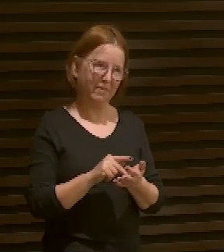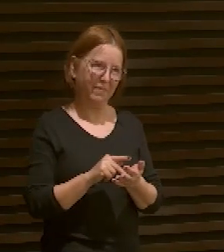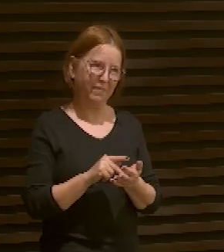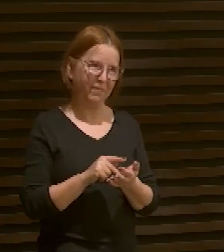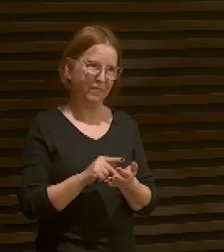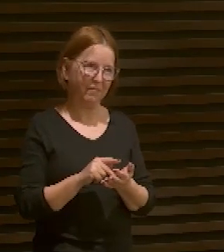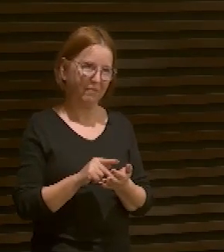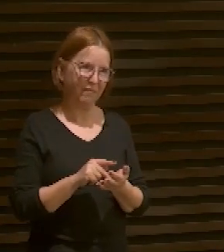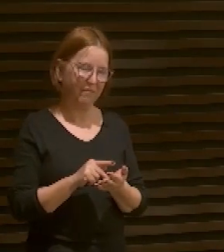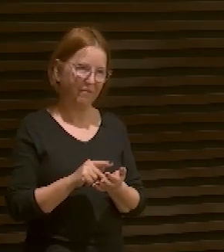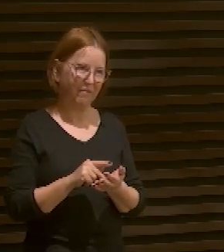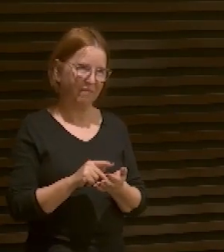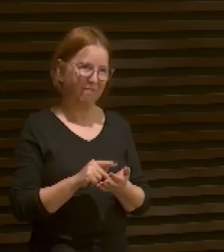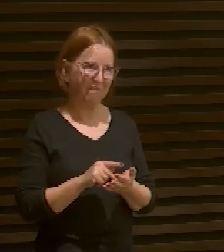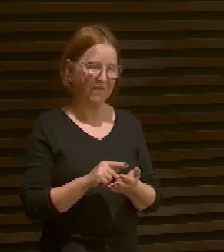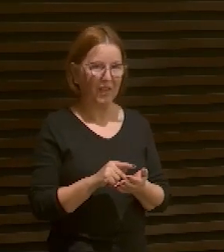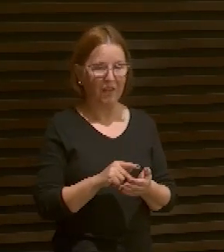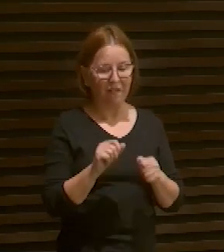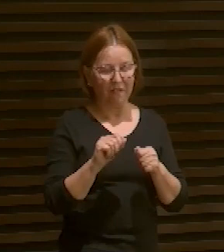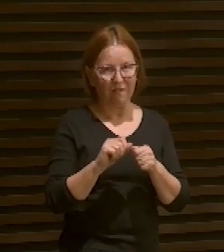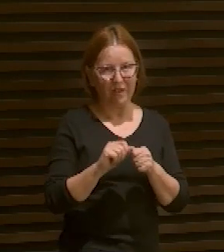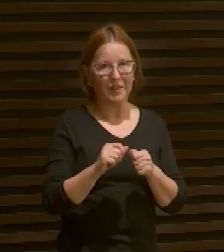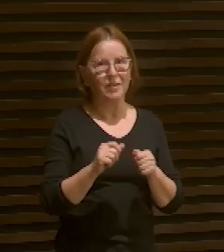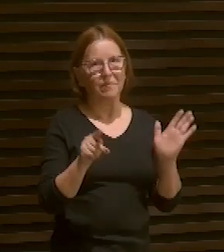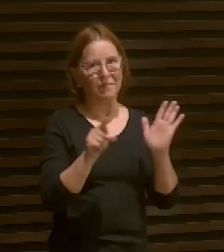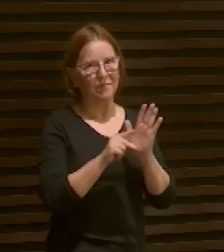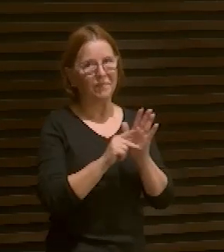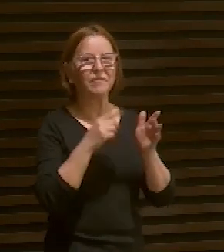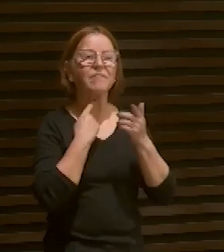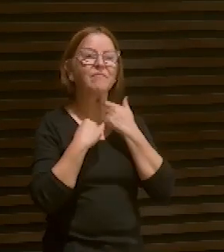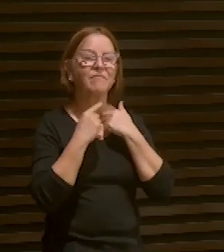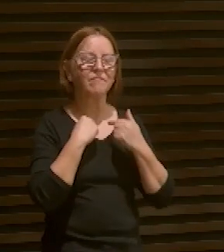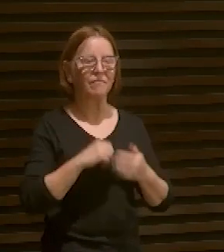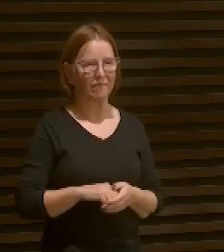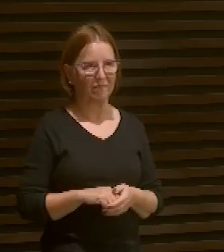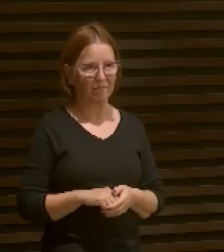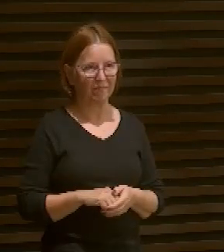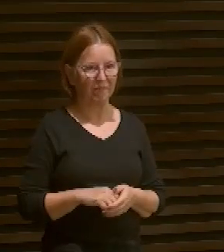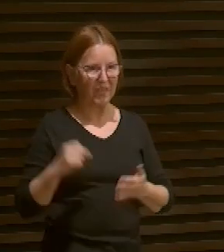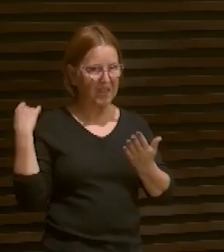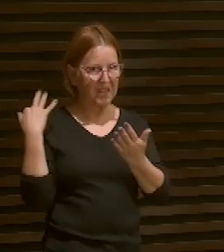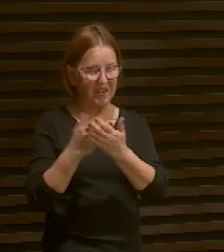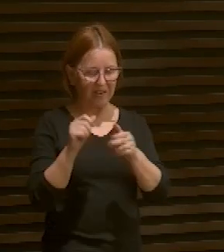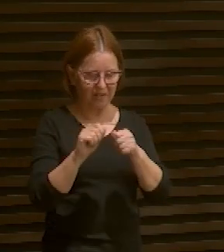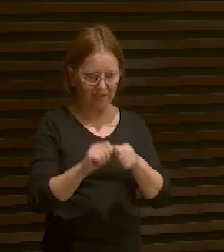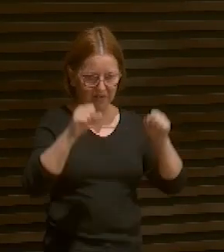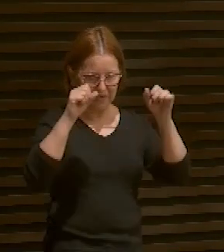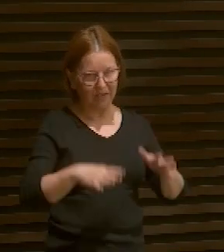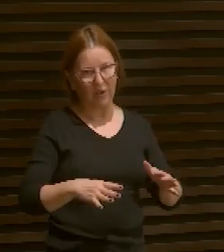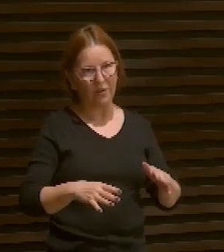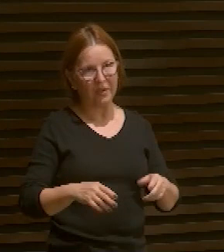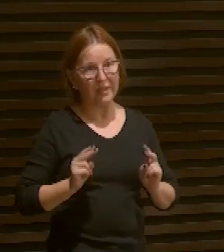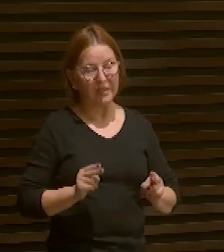ao espírito da carne, à lei da nossa própria vontade. Desde a criação há sempre uma decisão a